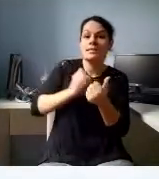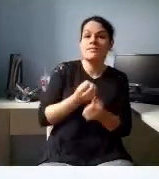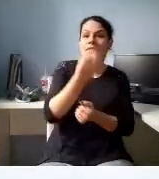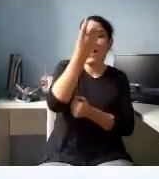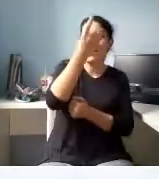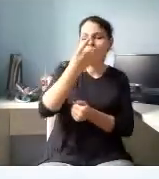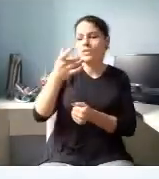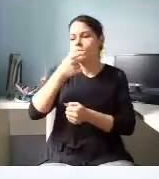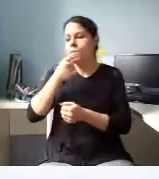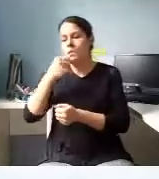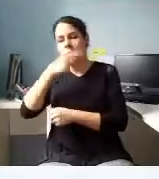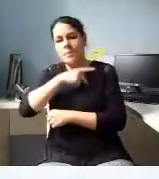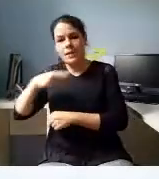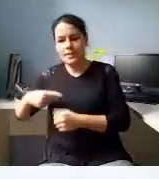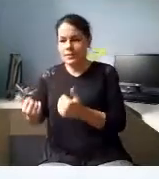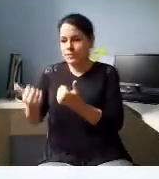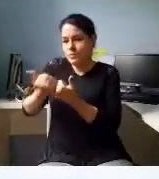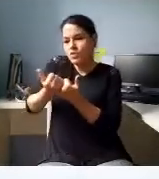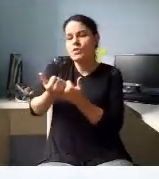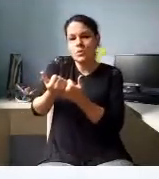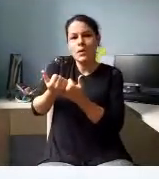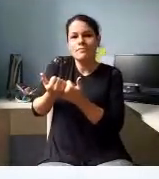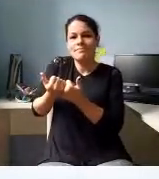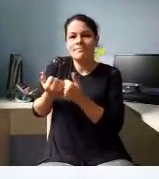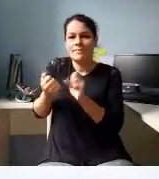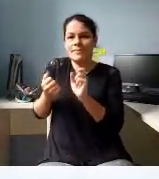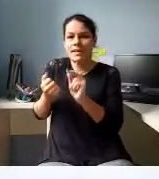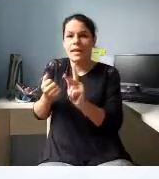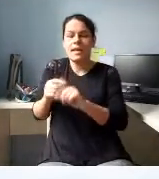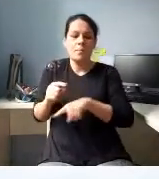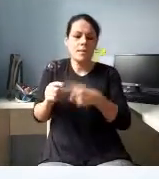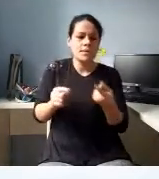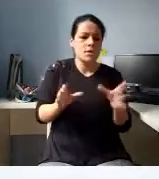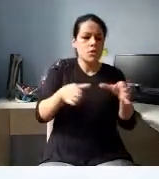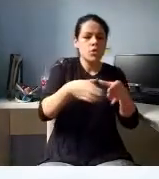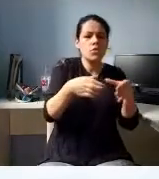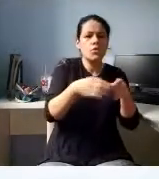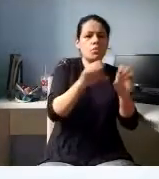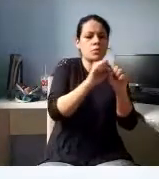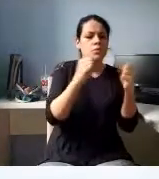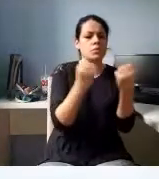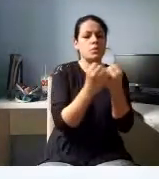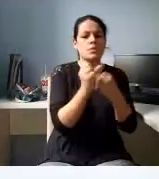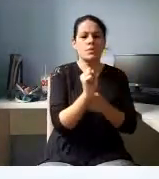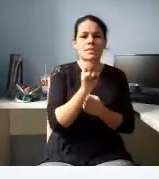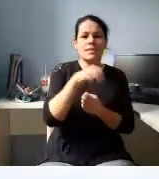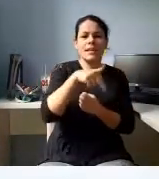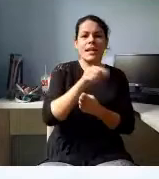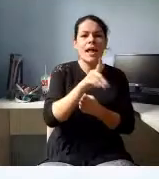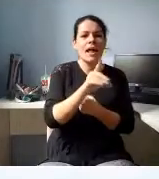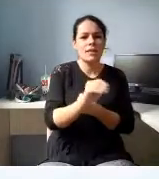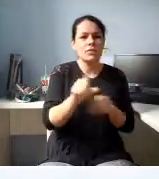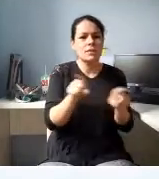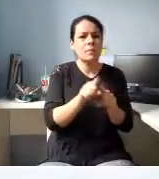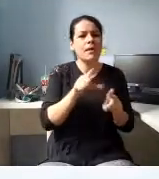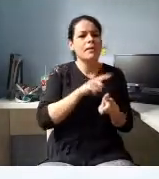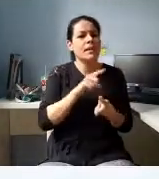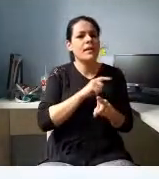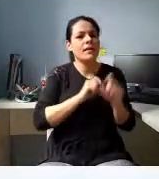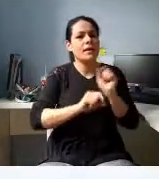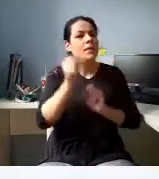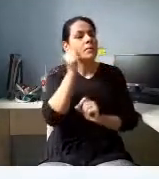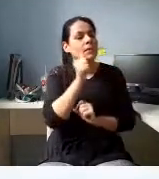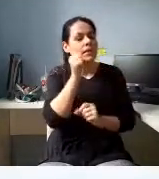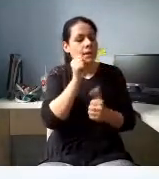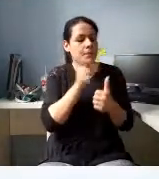é importante. Mas e o Senado? O Senado nós temos lá a Stéphane, né, o nome dela,